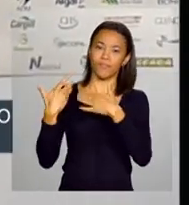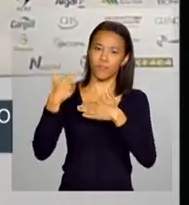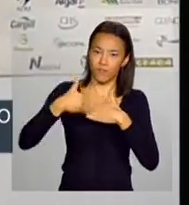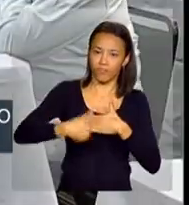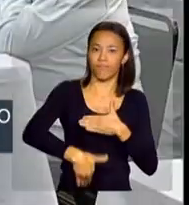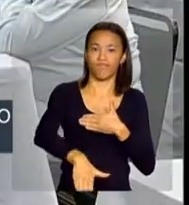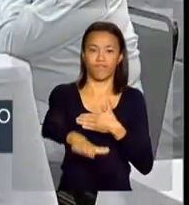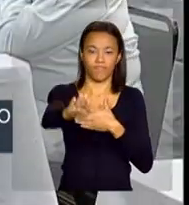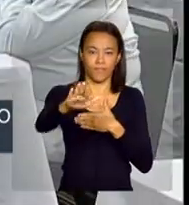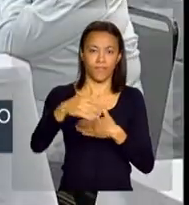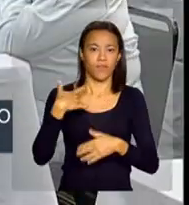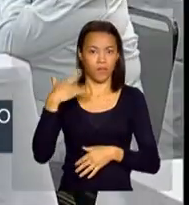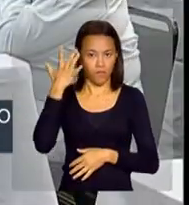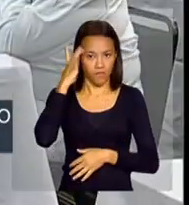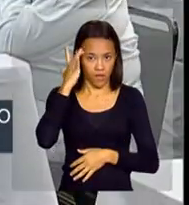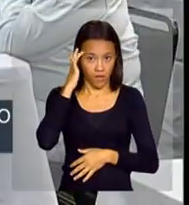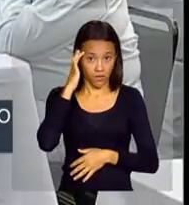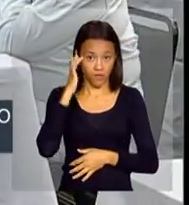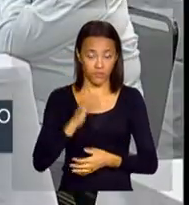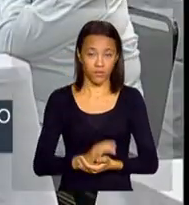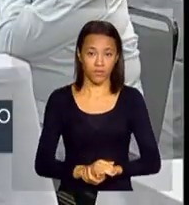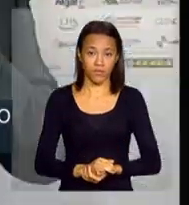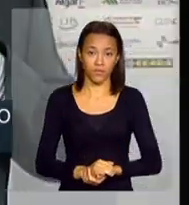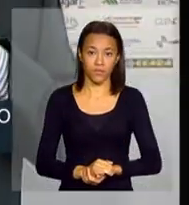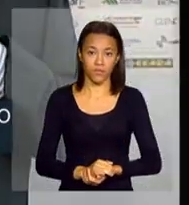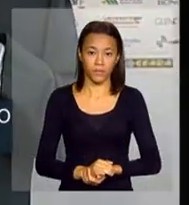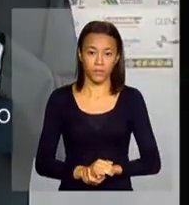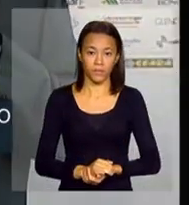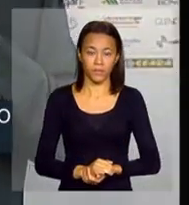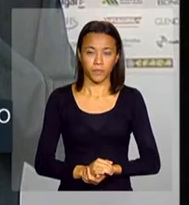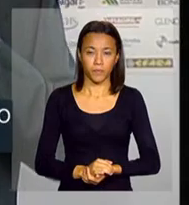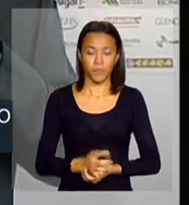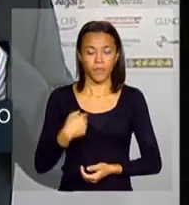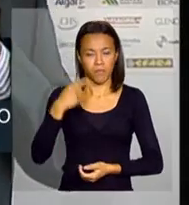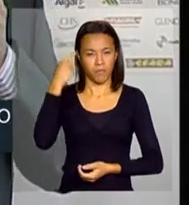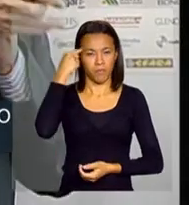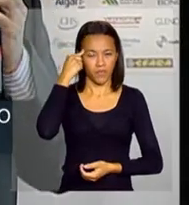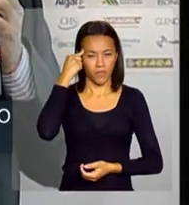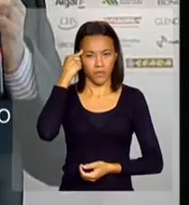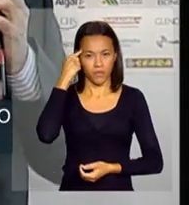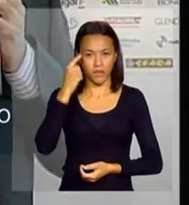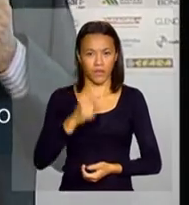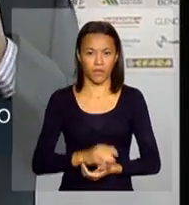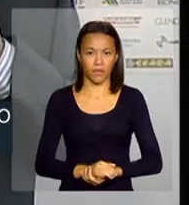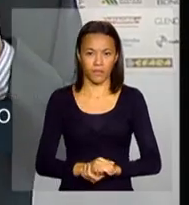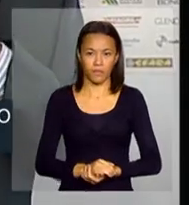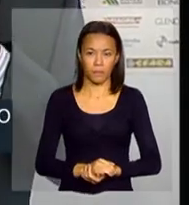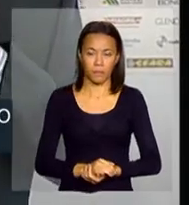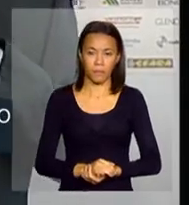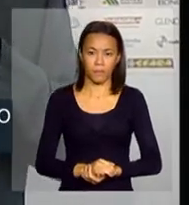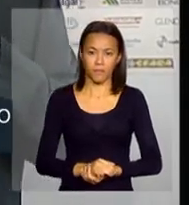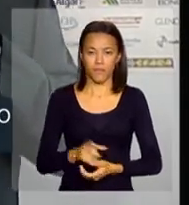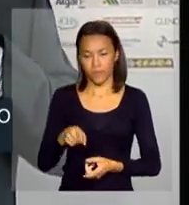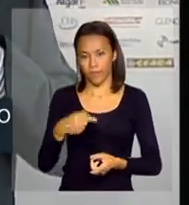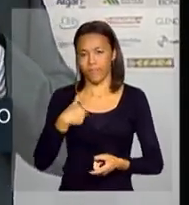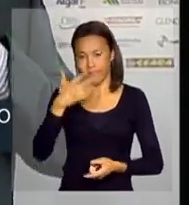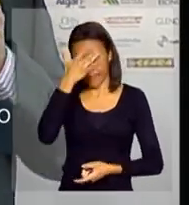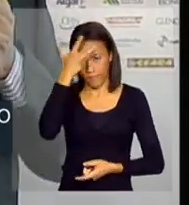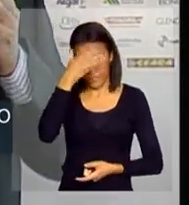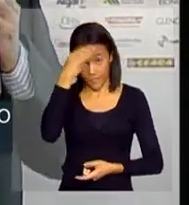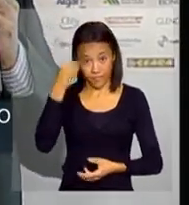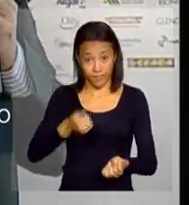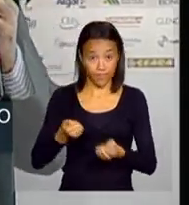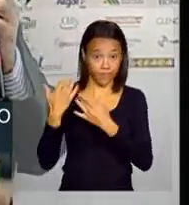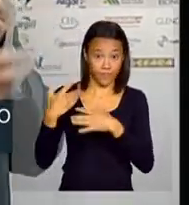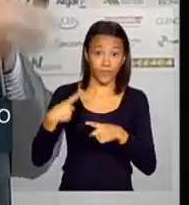que os passivos, inclusive, pensar em virar a página implica em virar a página, inclusive, dos passivos apontados